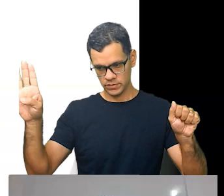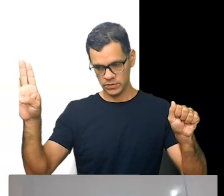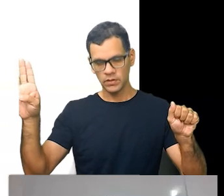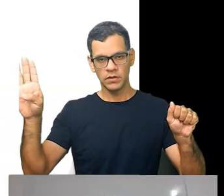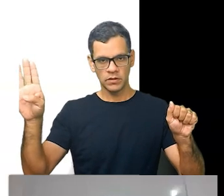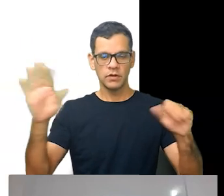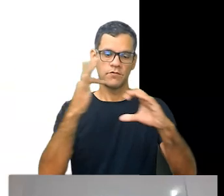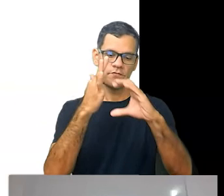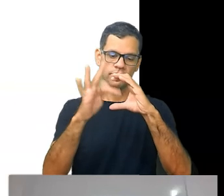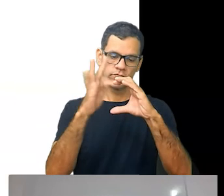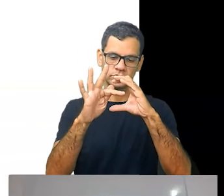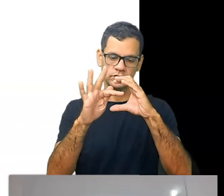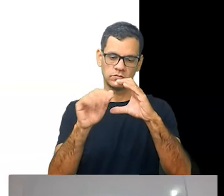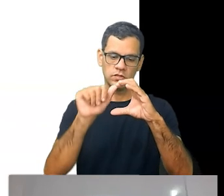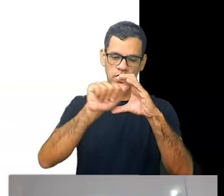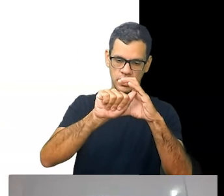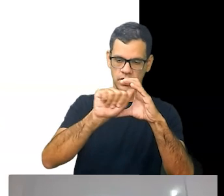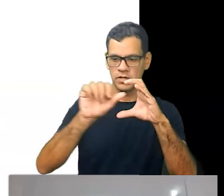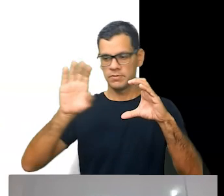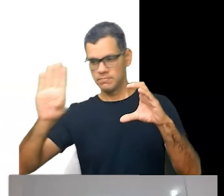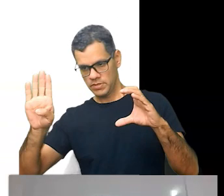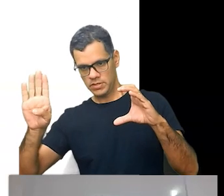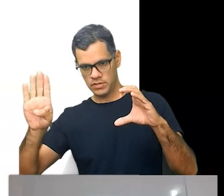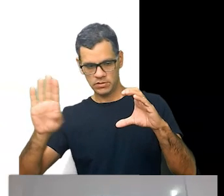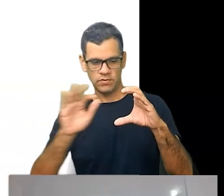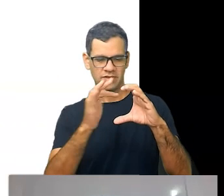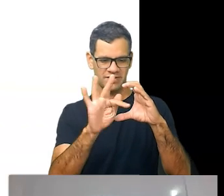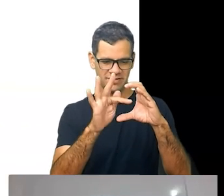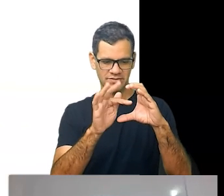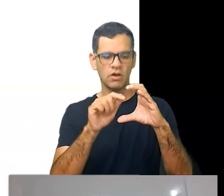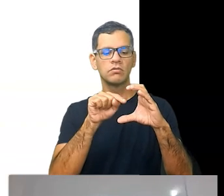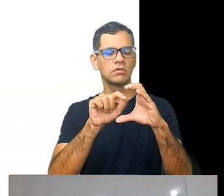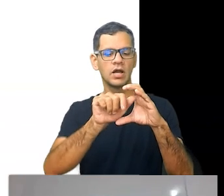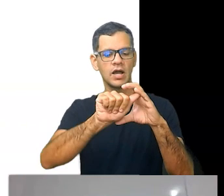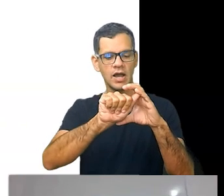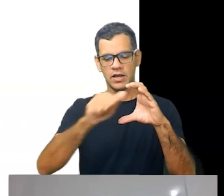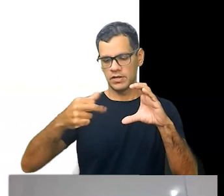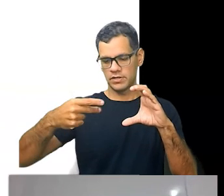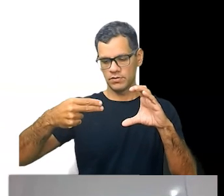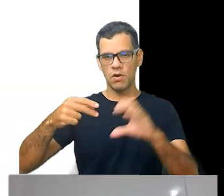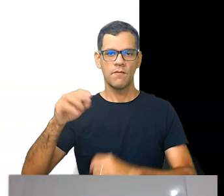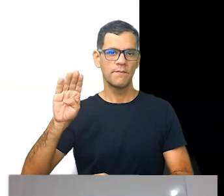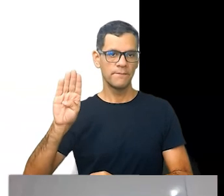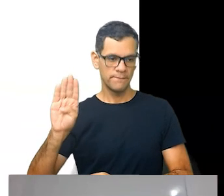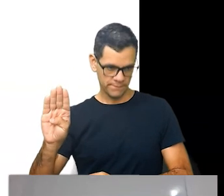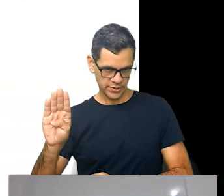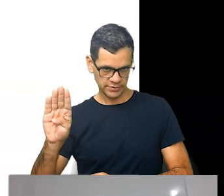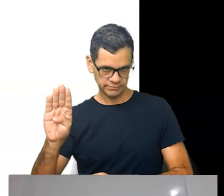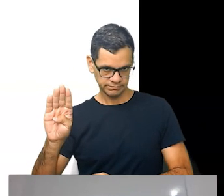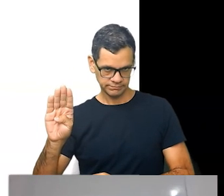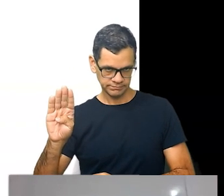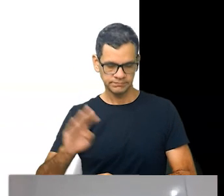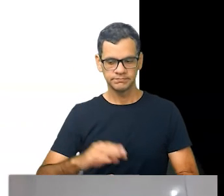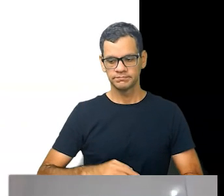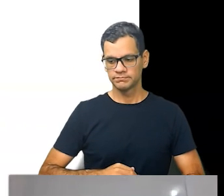o f de A em B, uma função de A em B. Notação isso aqui, ó. F significa função de A em B. Então, para ser função, vai sair